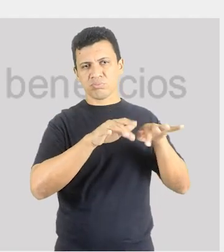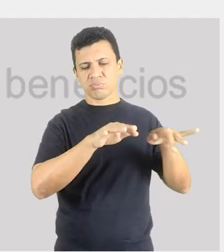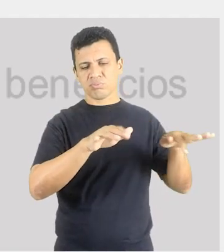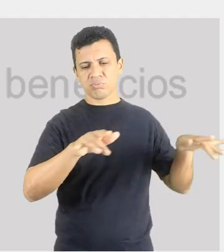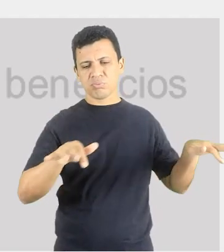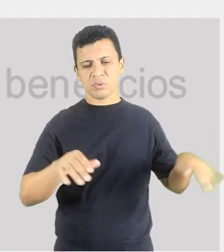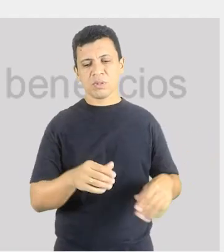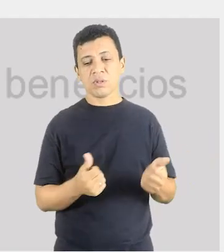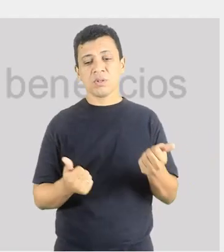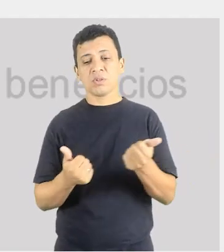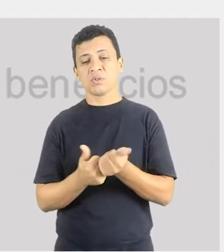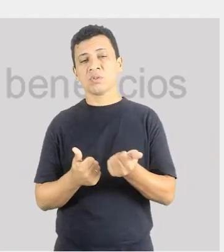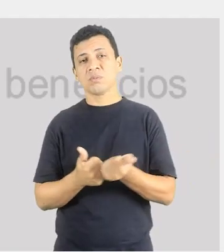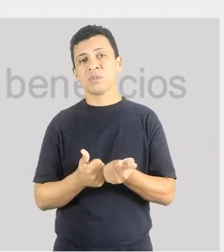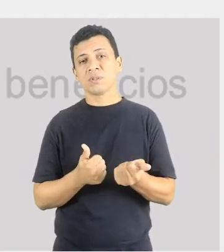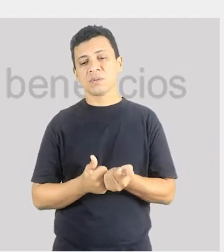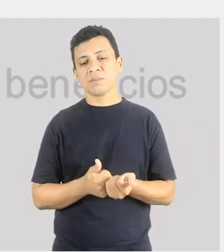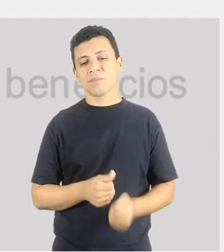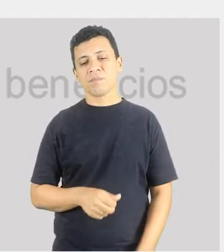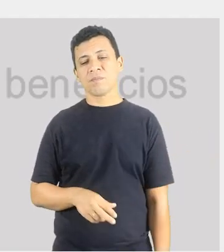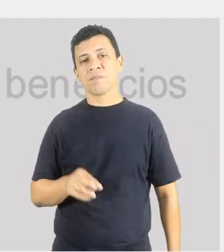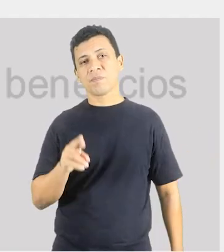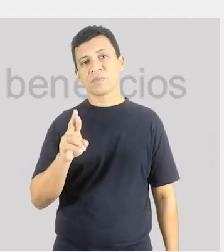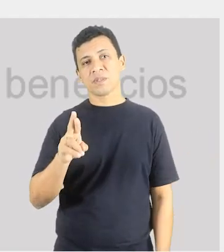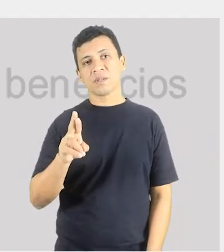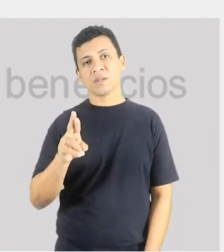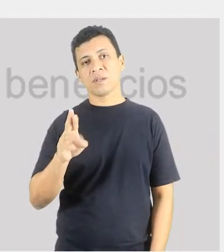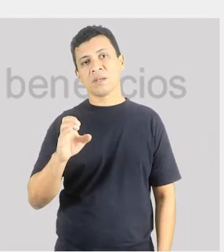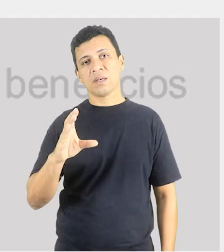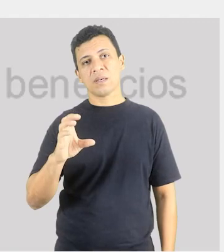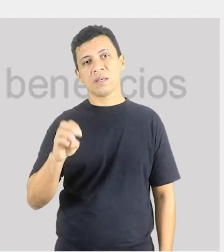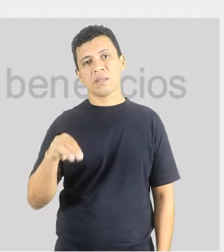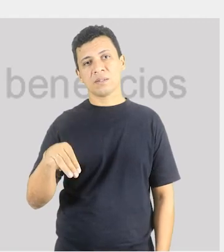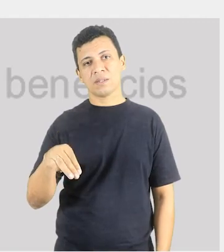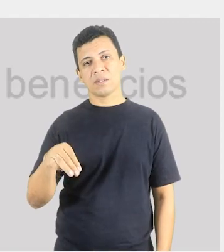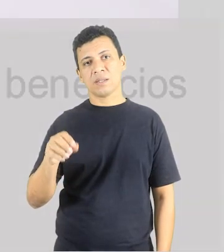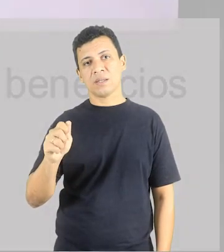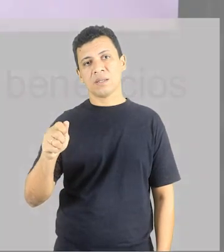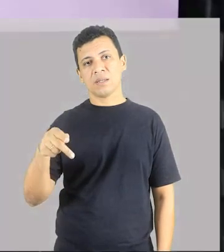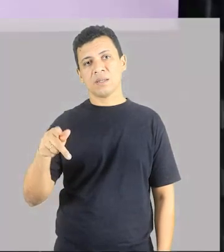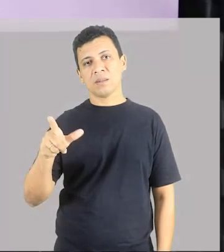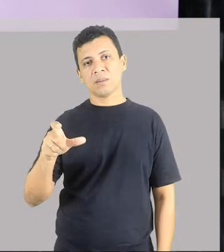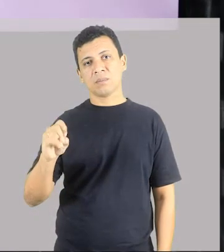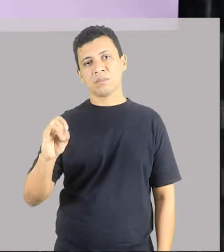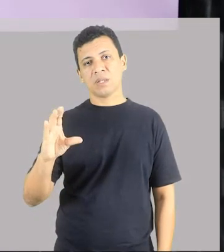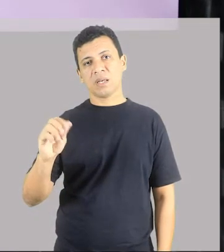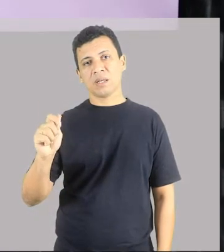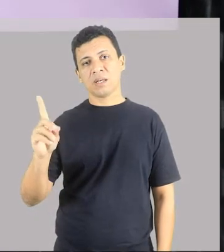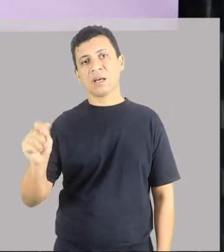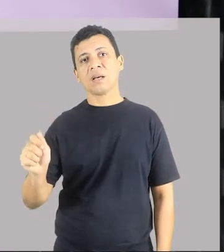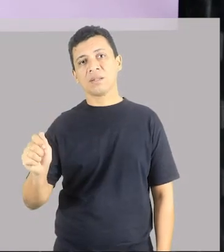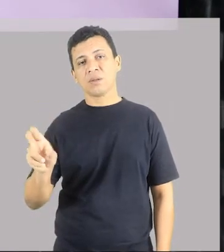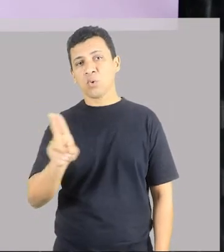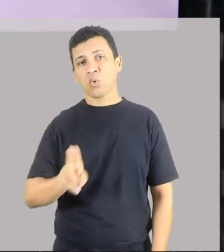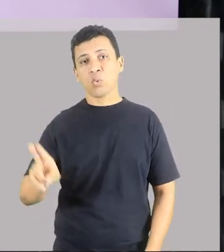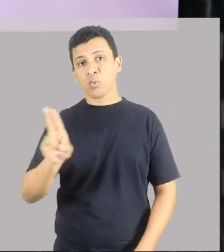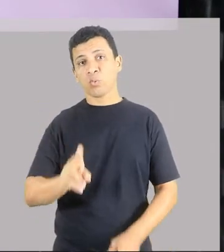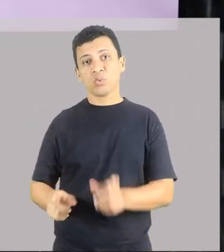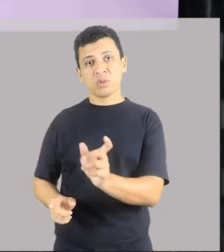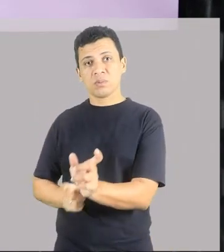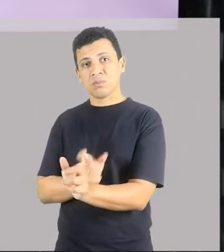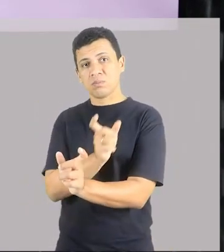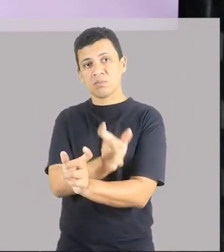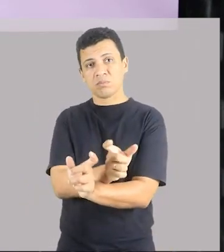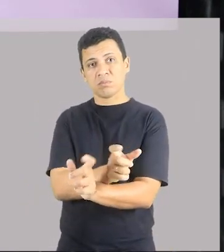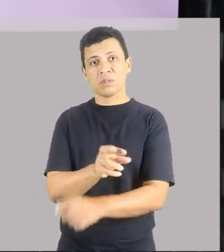Olha só substituindo a vacina recém aplicada eu usei um prefixo recém aqui é prefixo certo